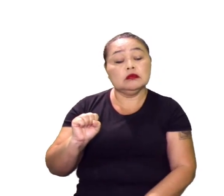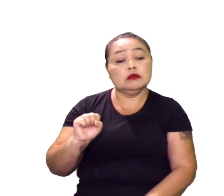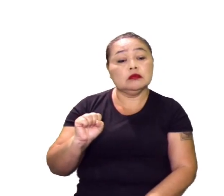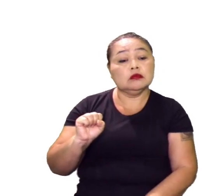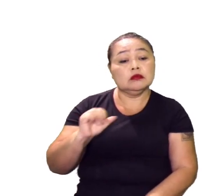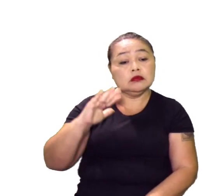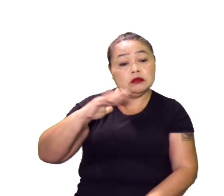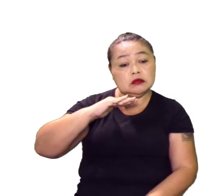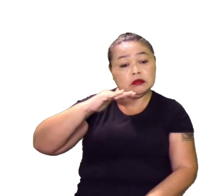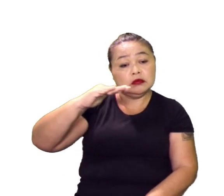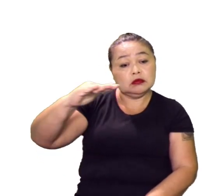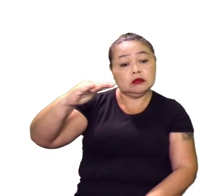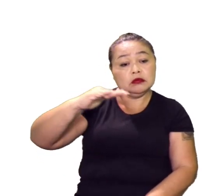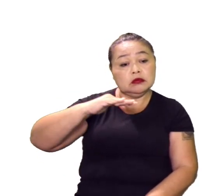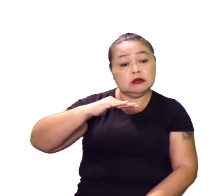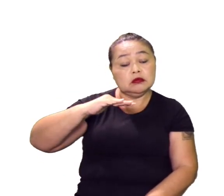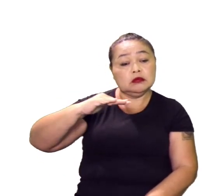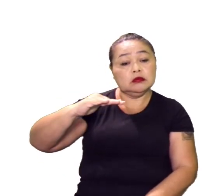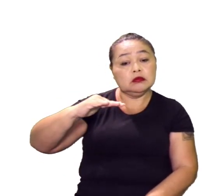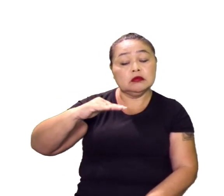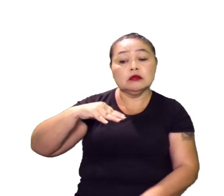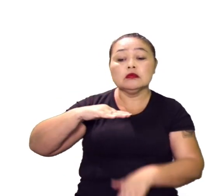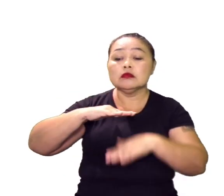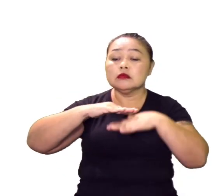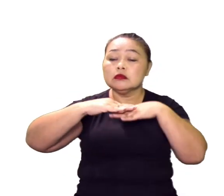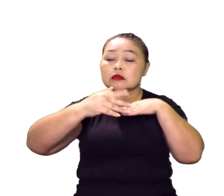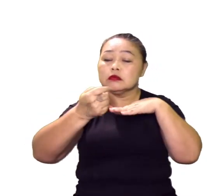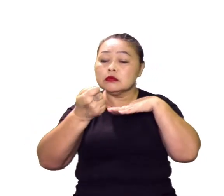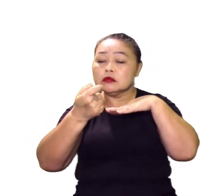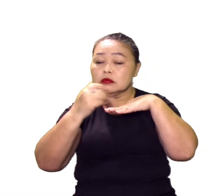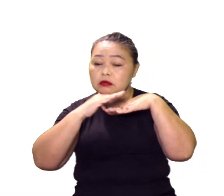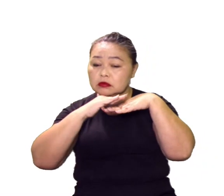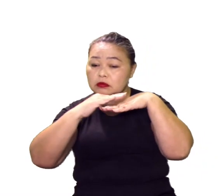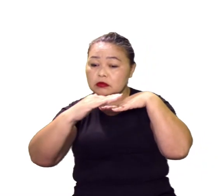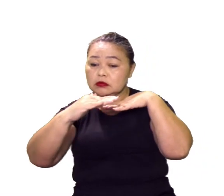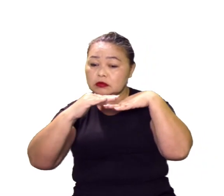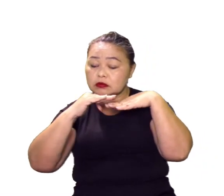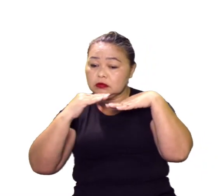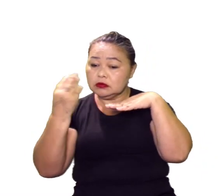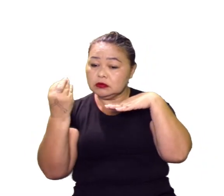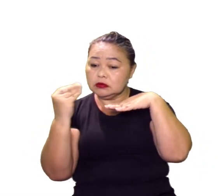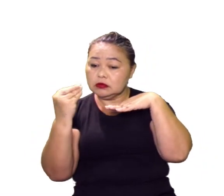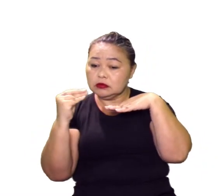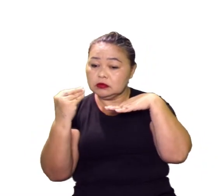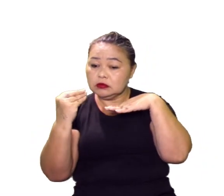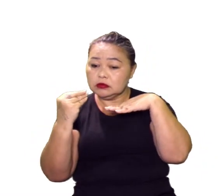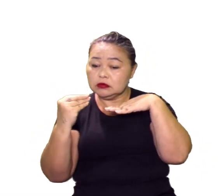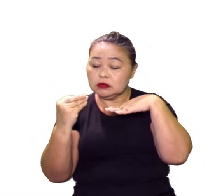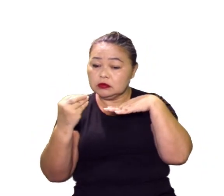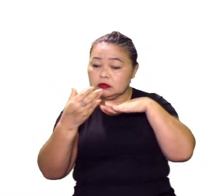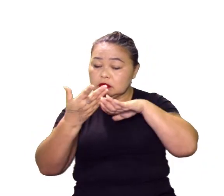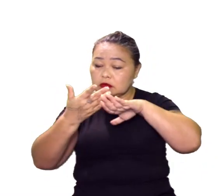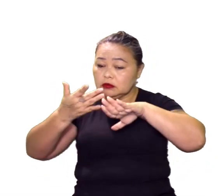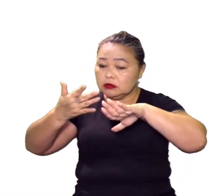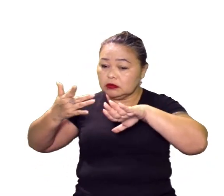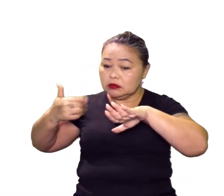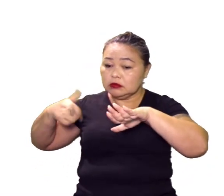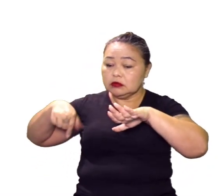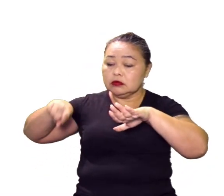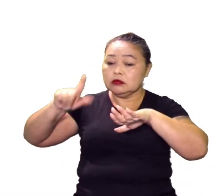essa superfície aplanada aí, ó, ela apresenta terrenos quase planos e constitui o mais extenso